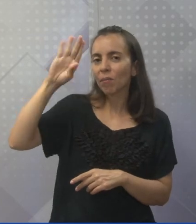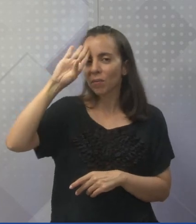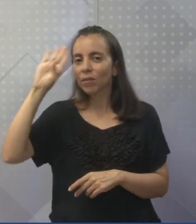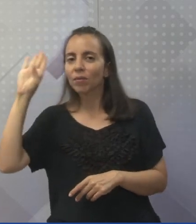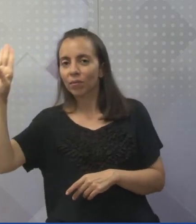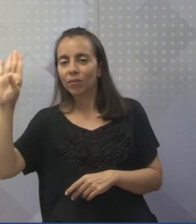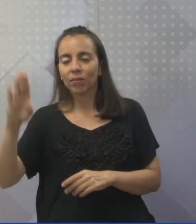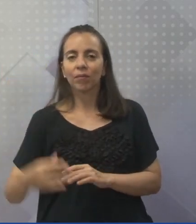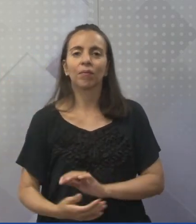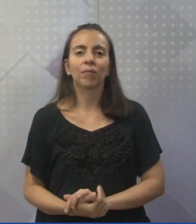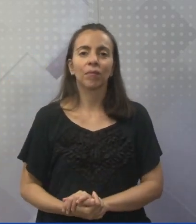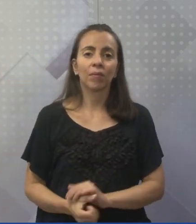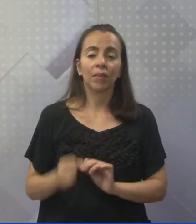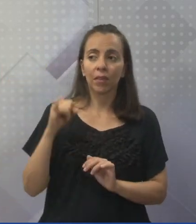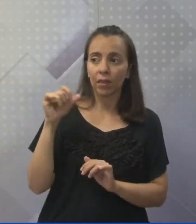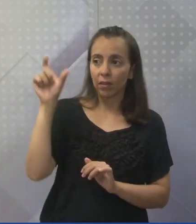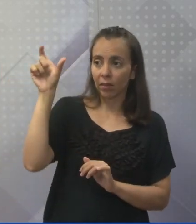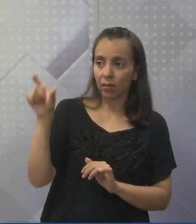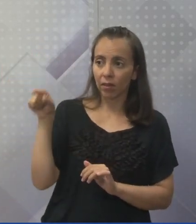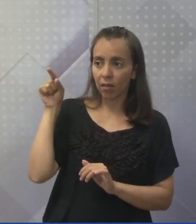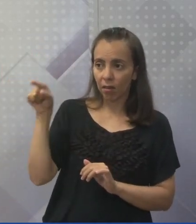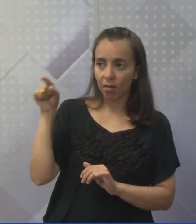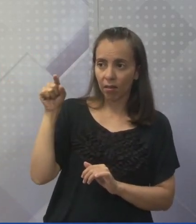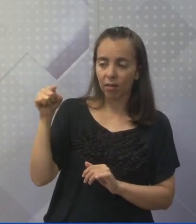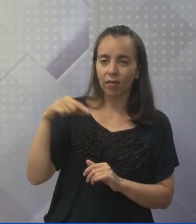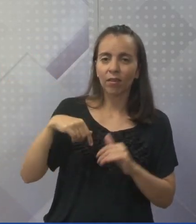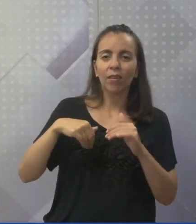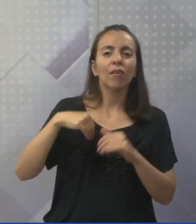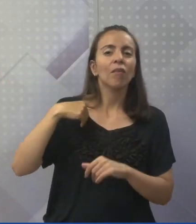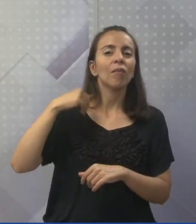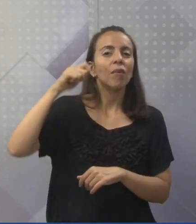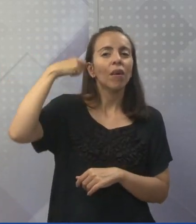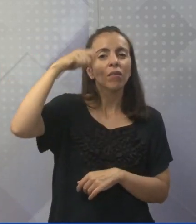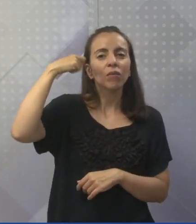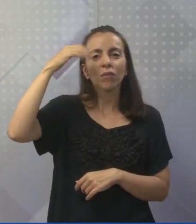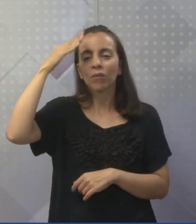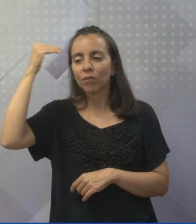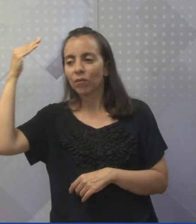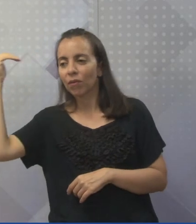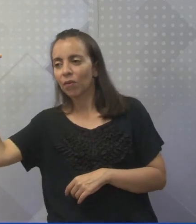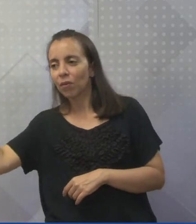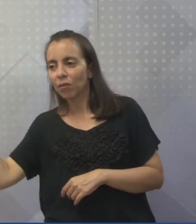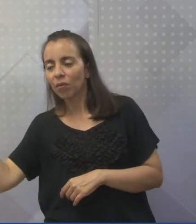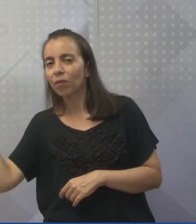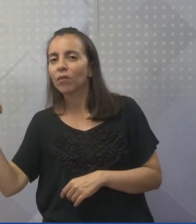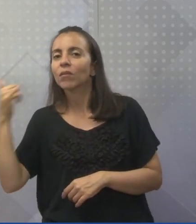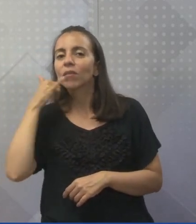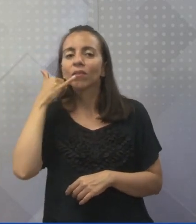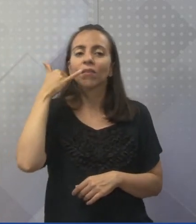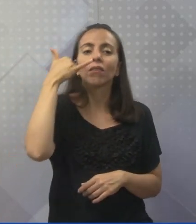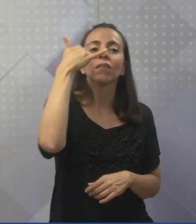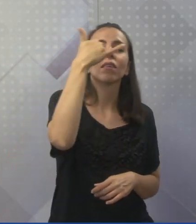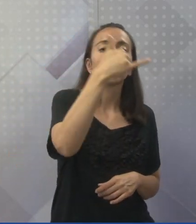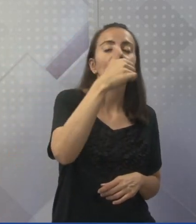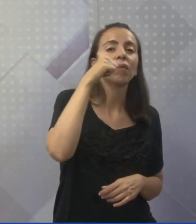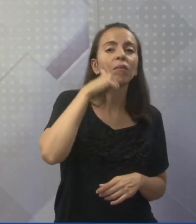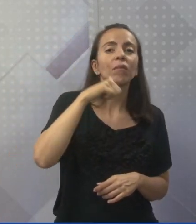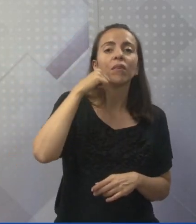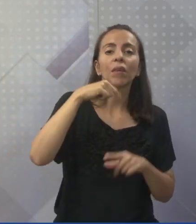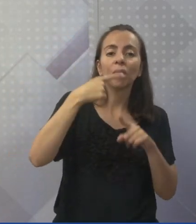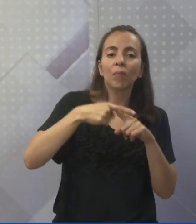Sarah Tancred, ele ligaria para ela rapidamente. Ela se apaixonou por ele, né, no, na